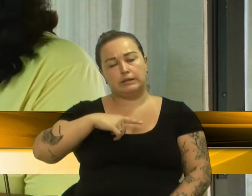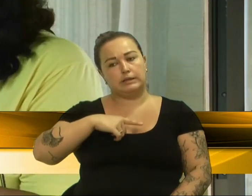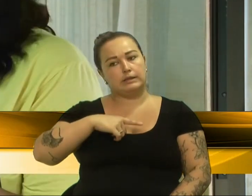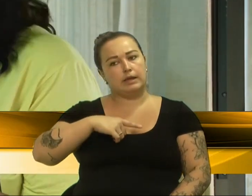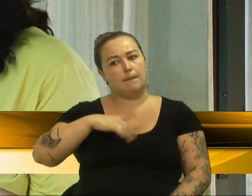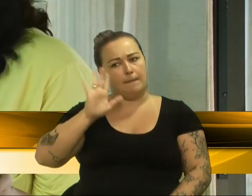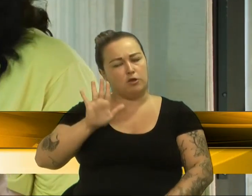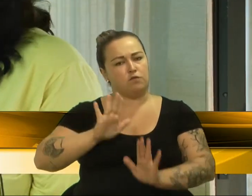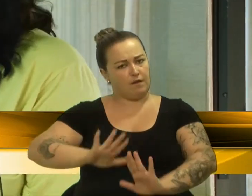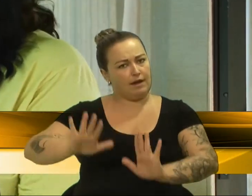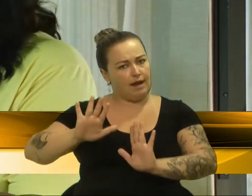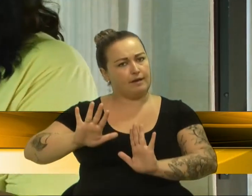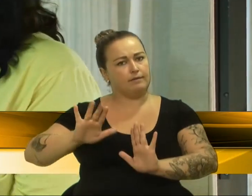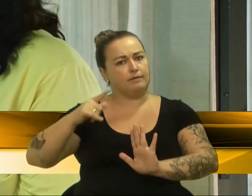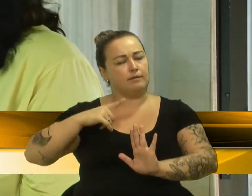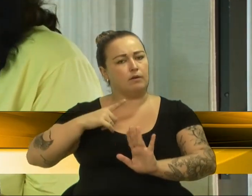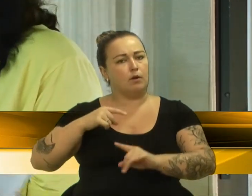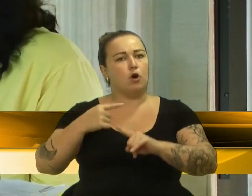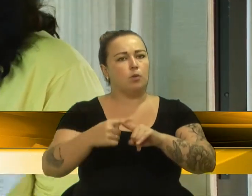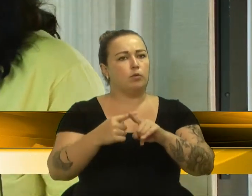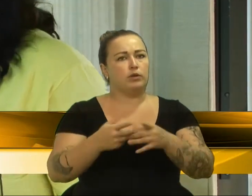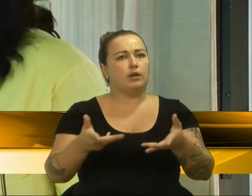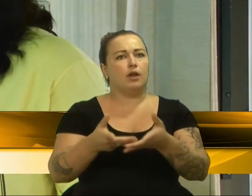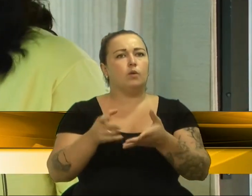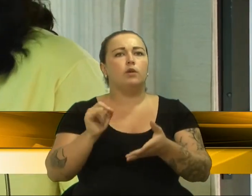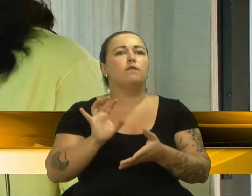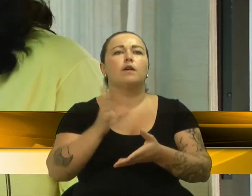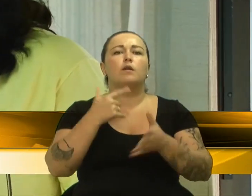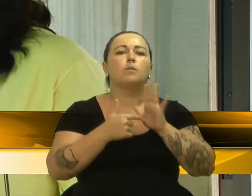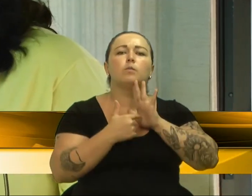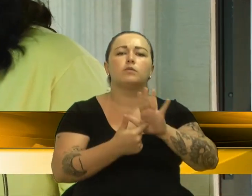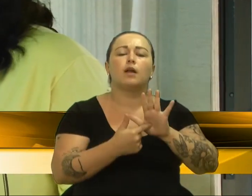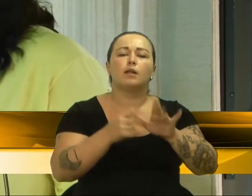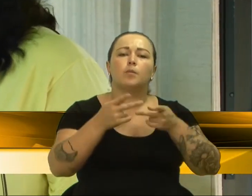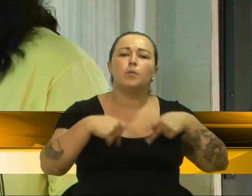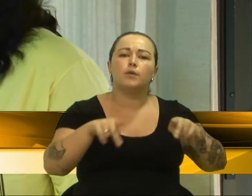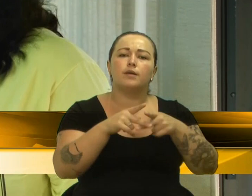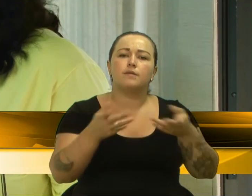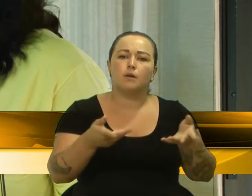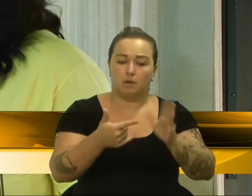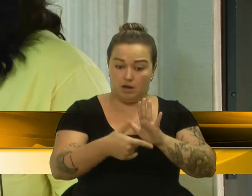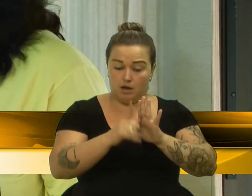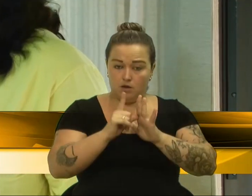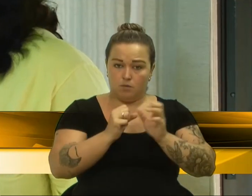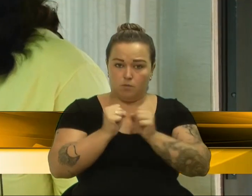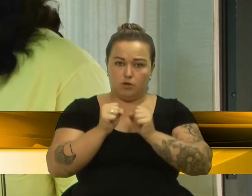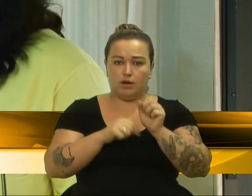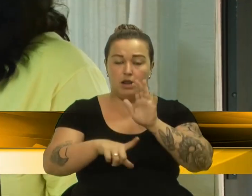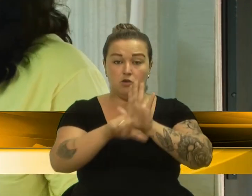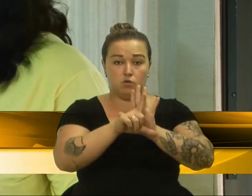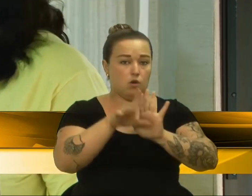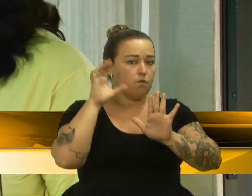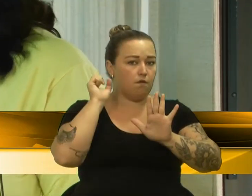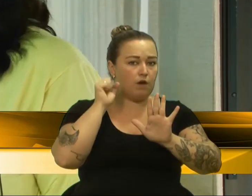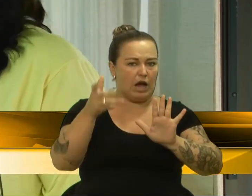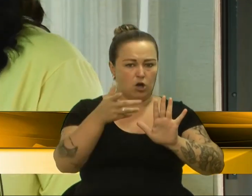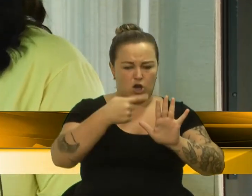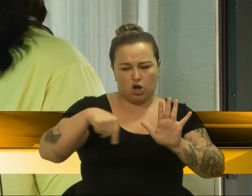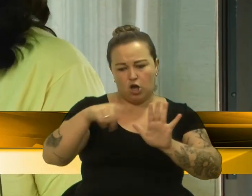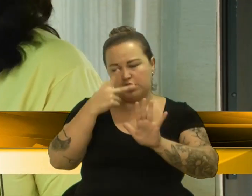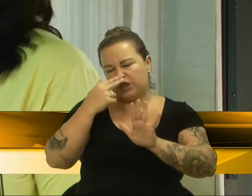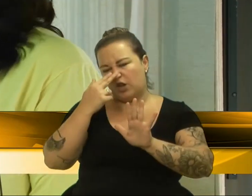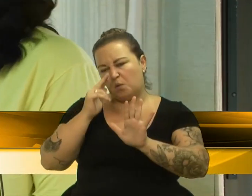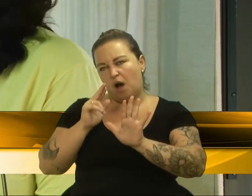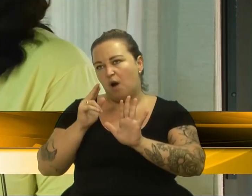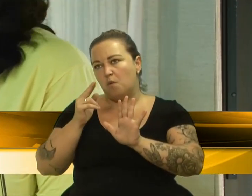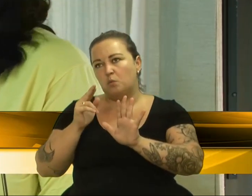Porque dessa forma a gente vai acabar... Que imagem a gente vai passar para fora? Se antes o legislativo não era escutado, agora a gente vai virar um setorzinho da